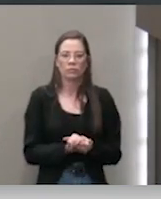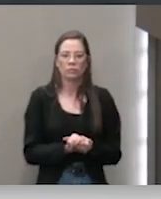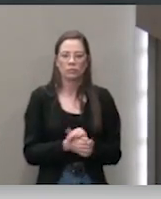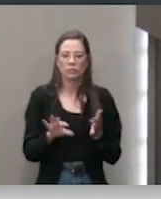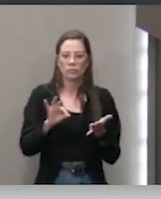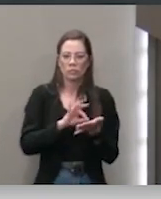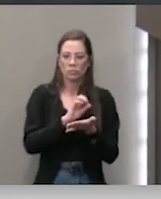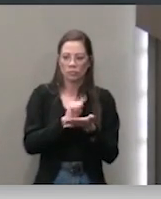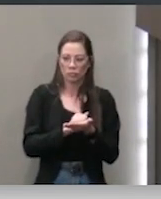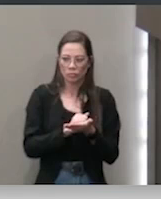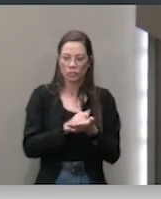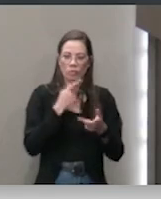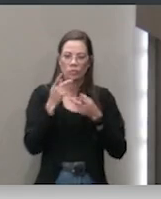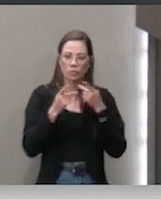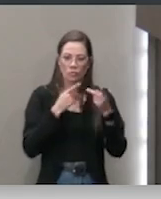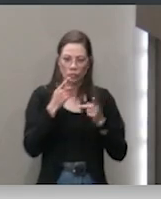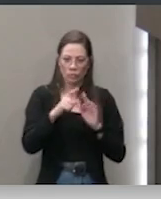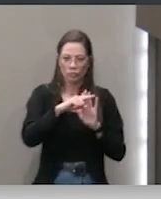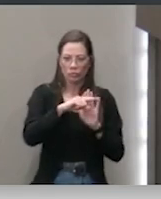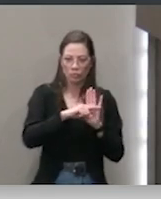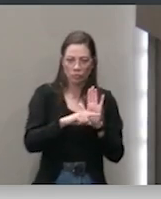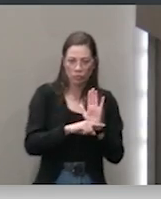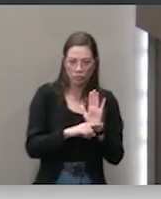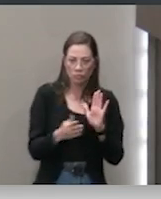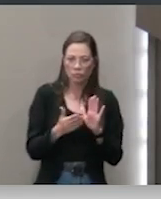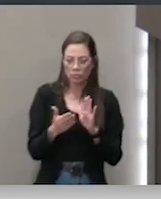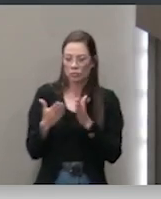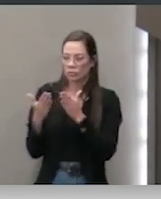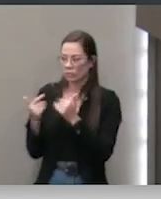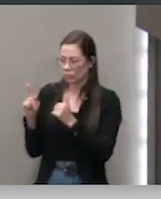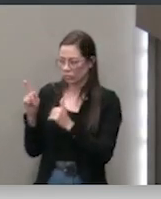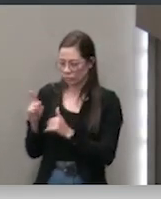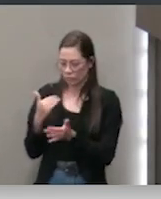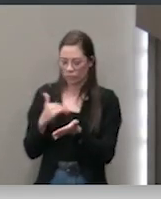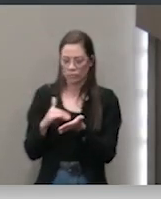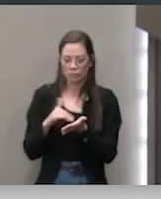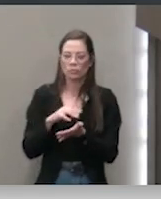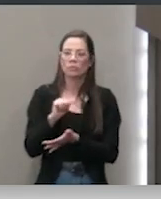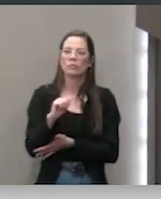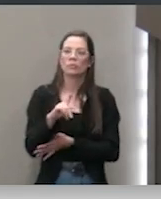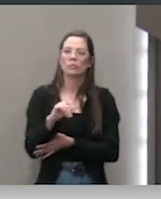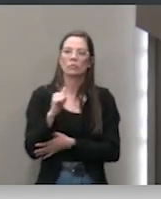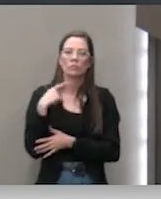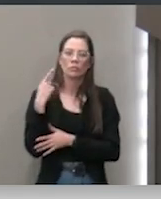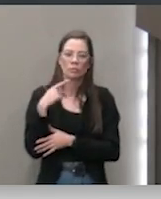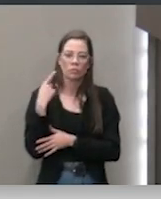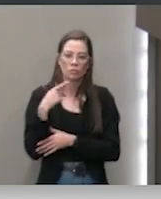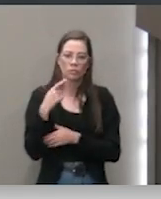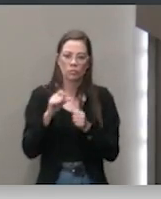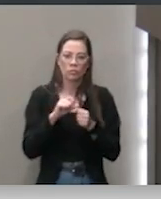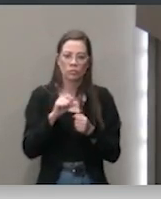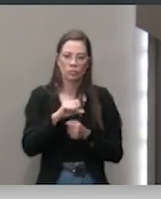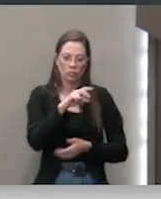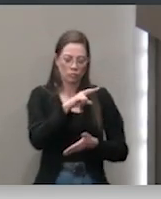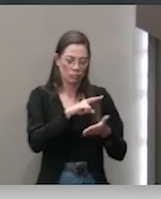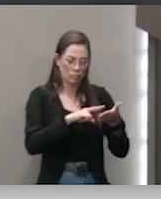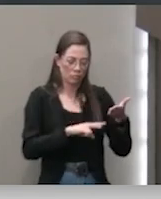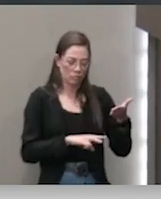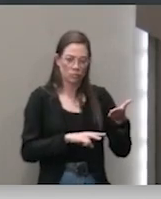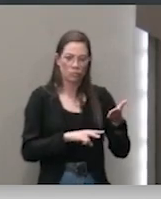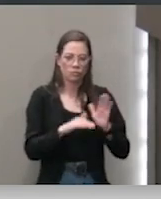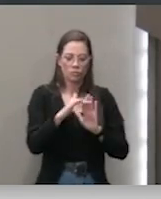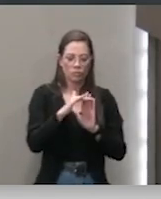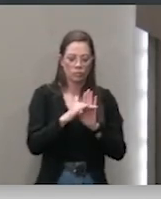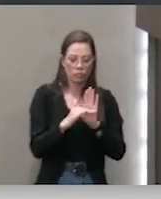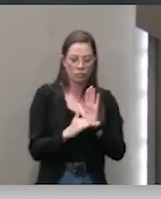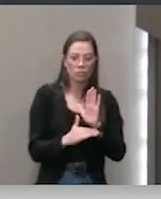as manifestações da pauta. Peço à nossa secretária, Ada, para que faça a leitura da ordem